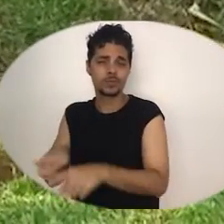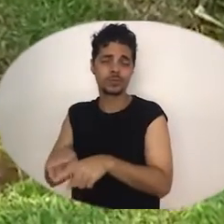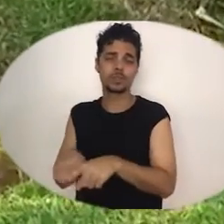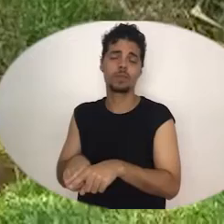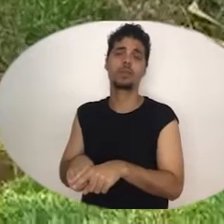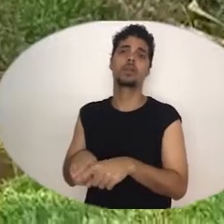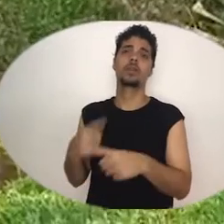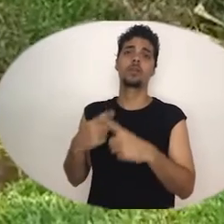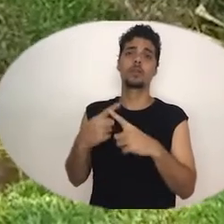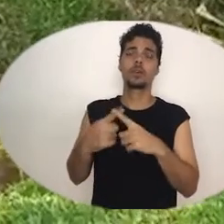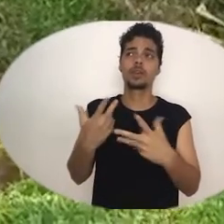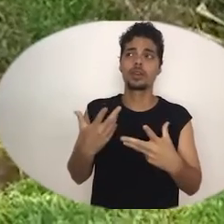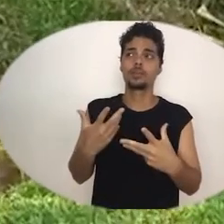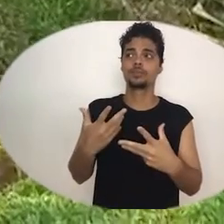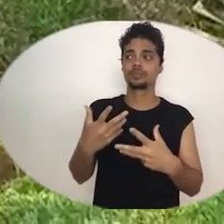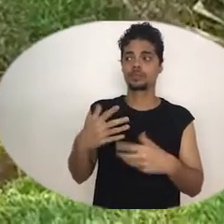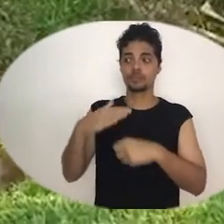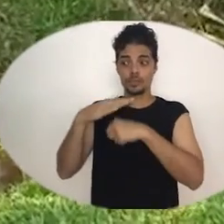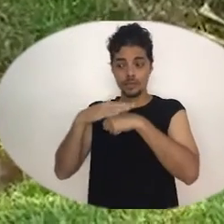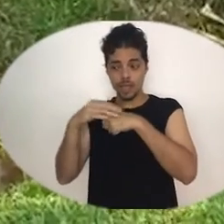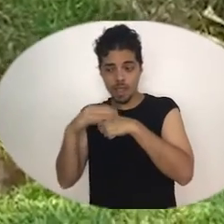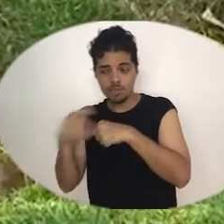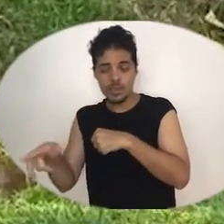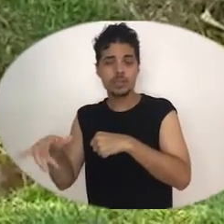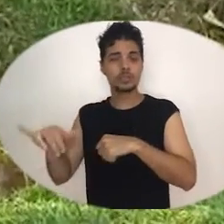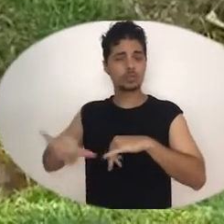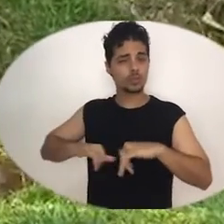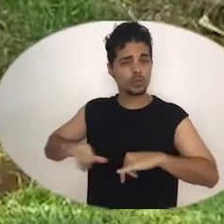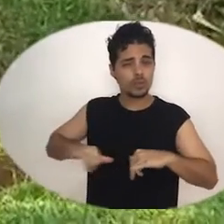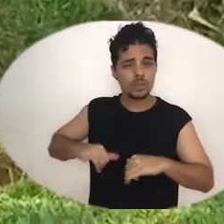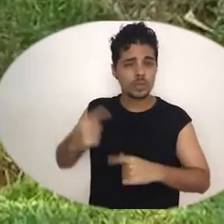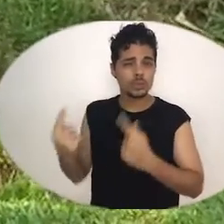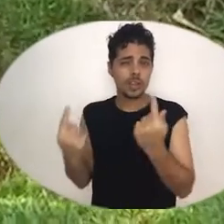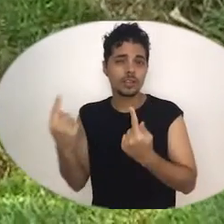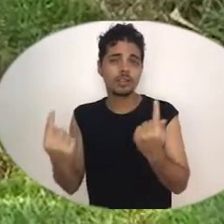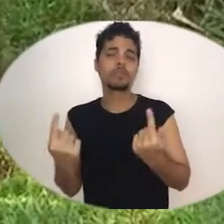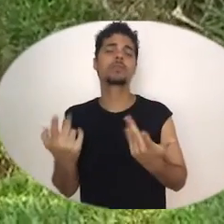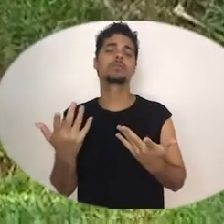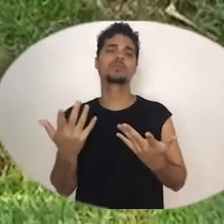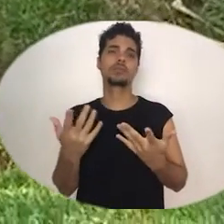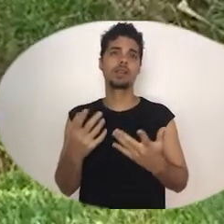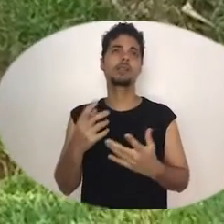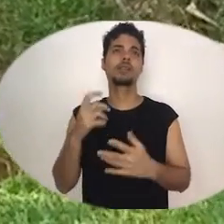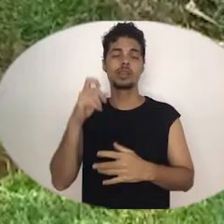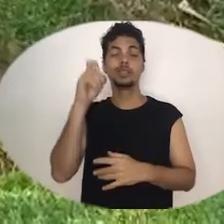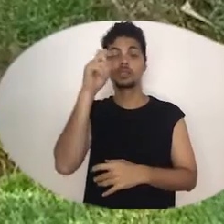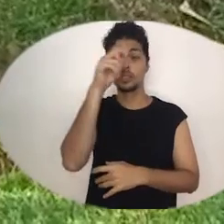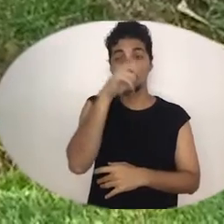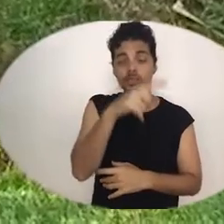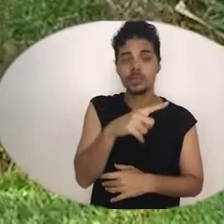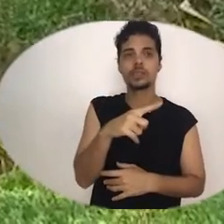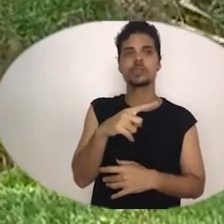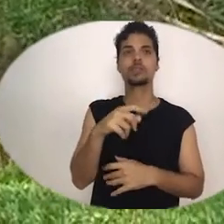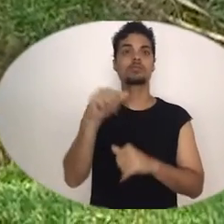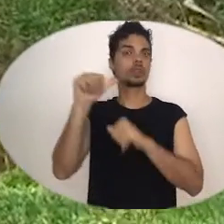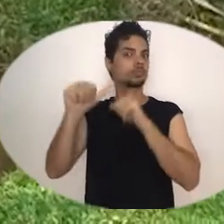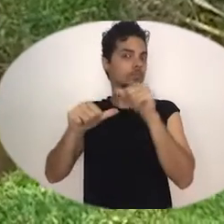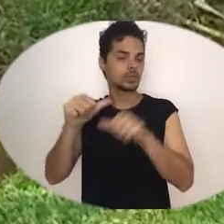dia. Então, isso acho que define muito o ser professor, né?